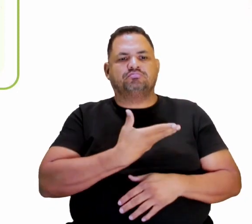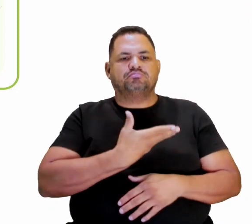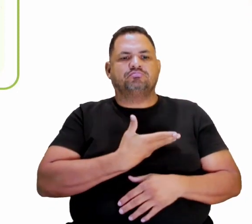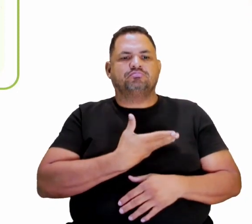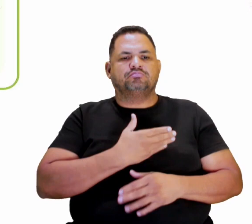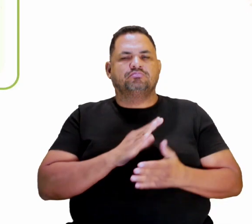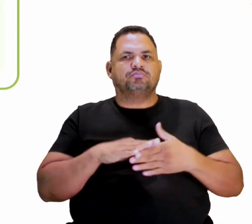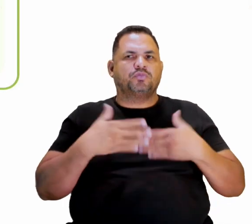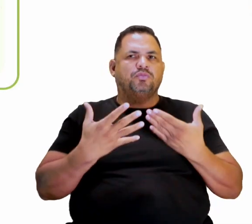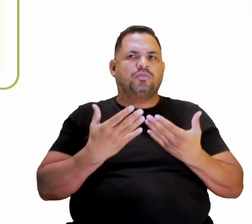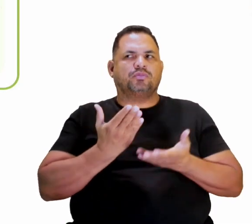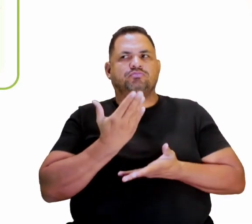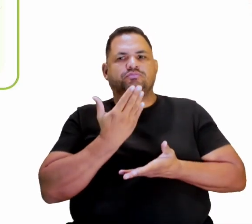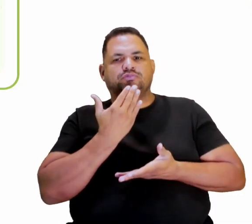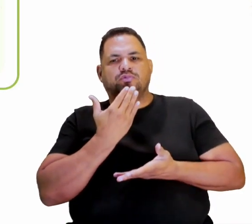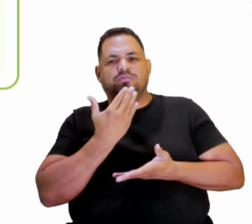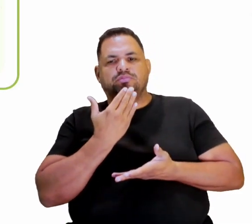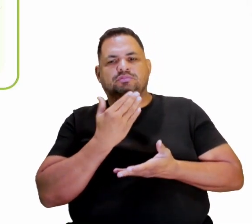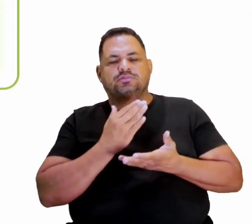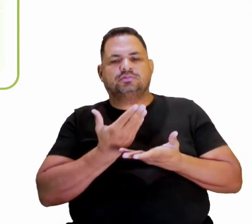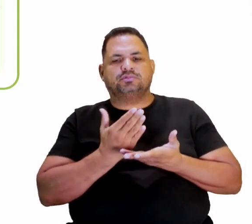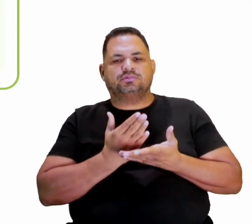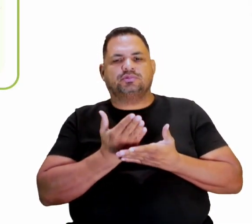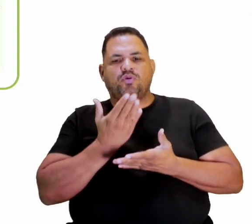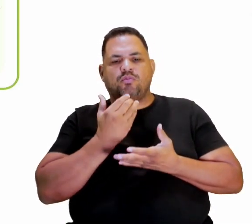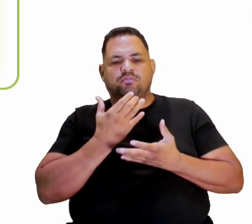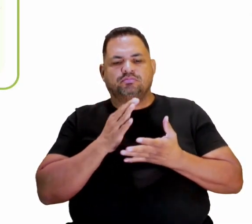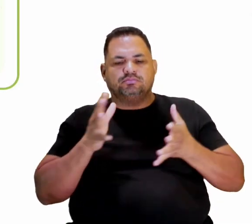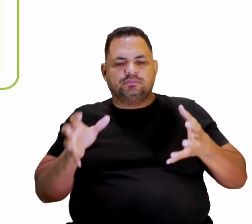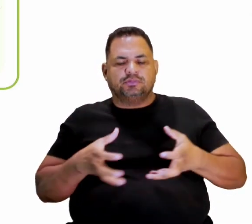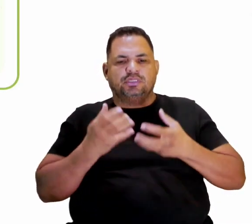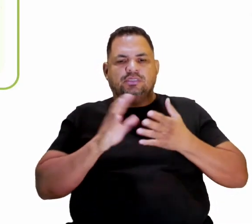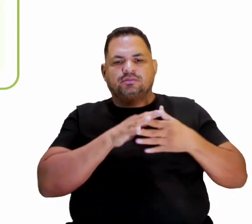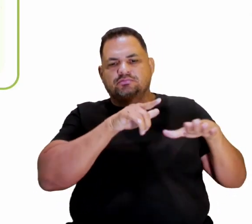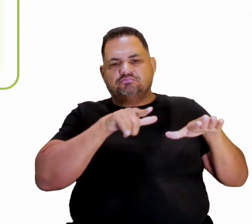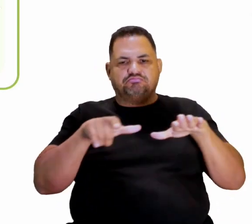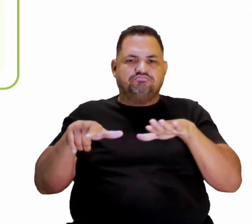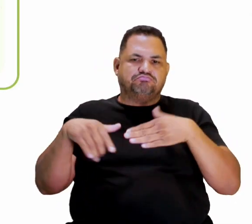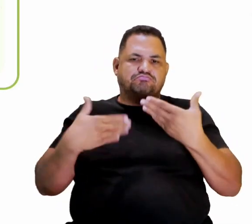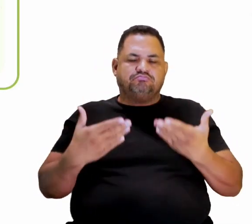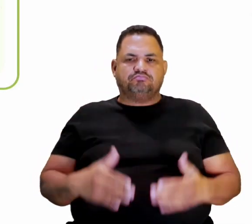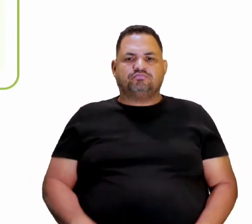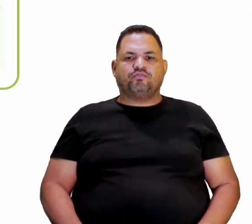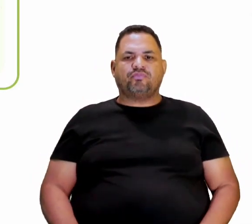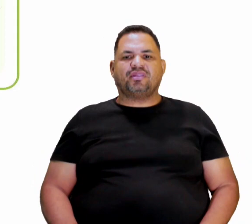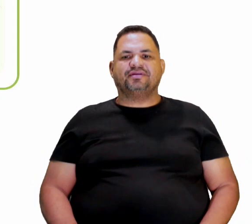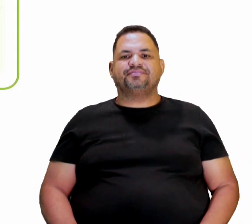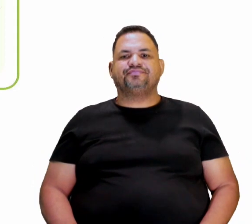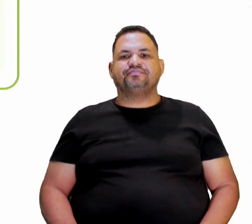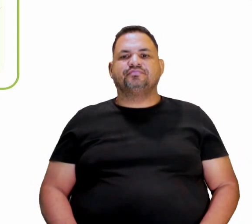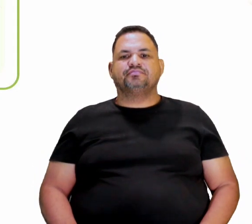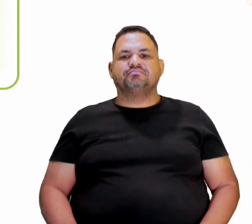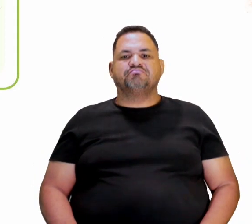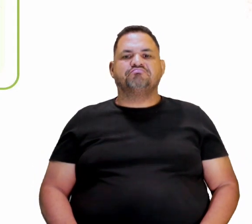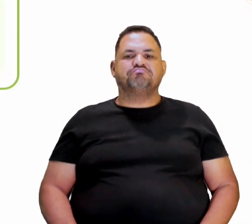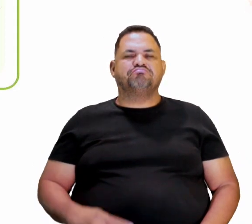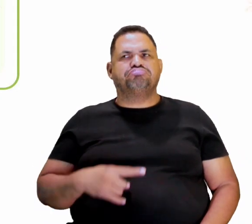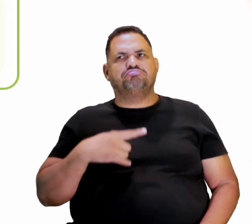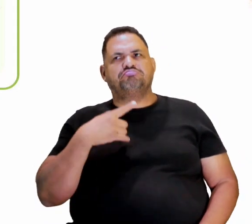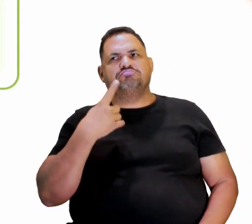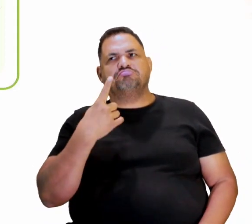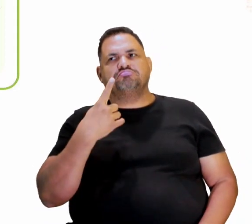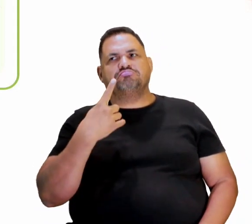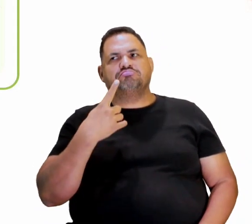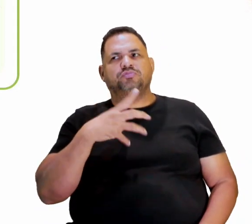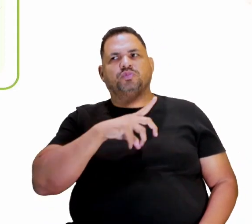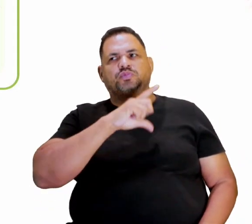você come saladas? E aí as outras expressões que a gente viu foram essas aqui. Once a day, uma vez ao